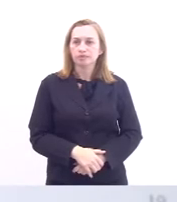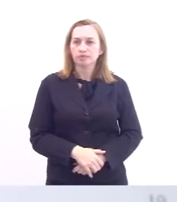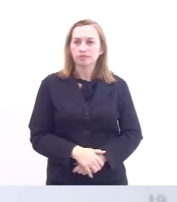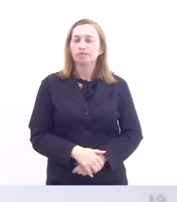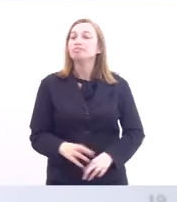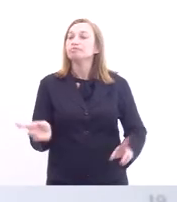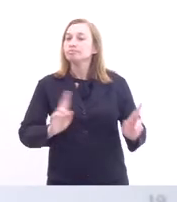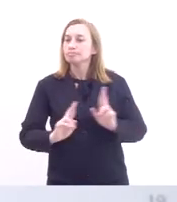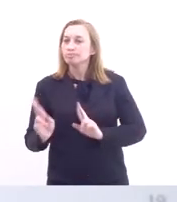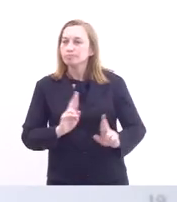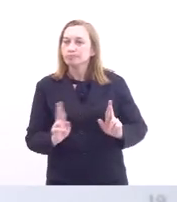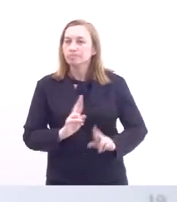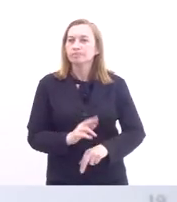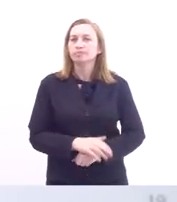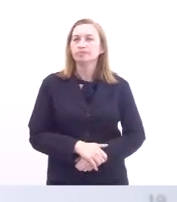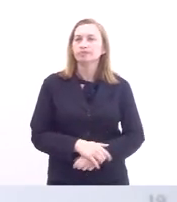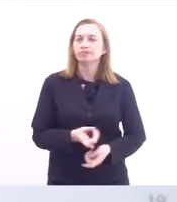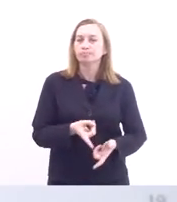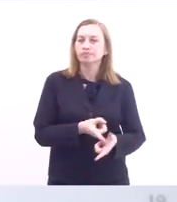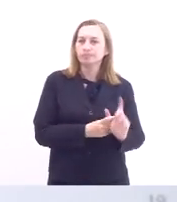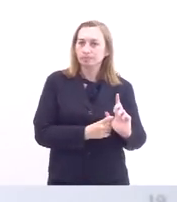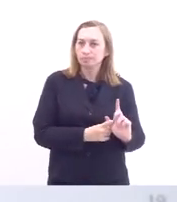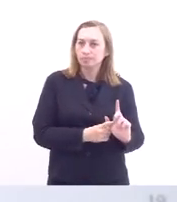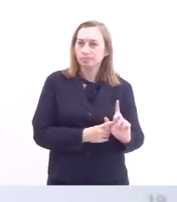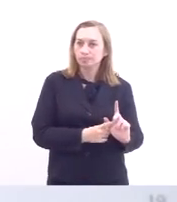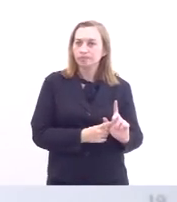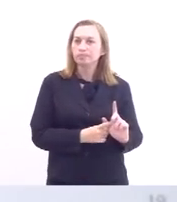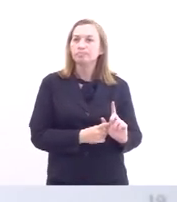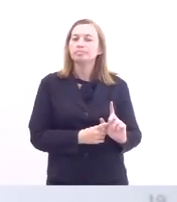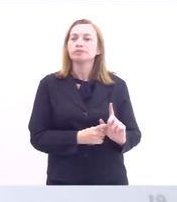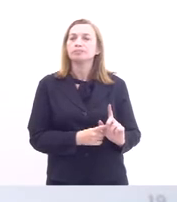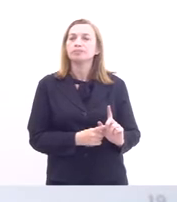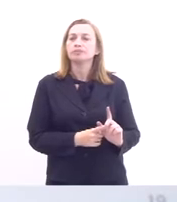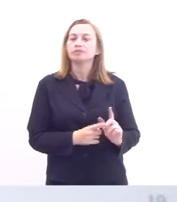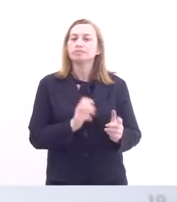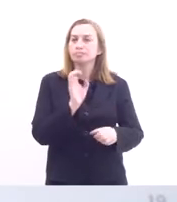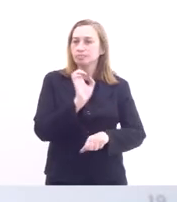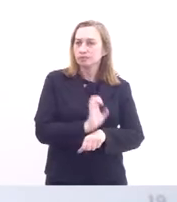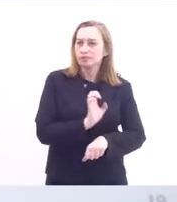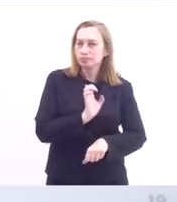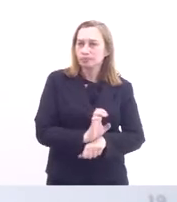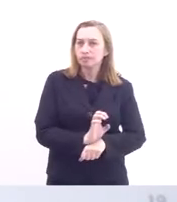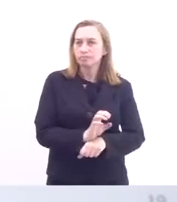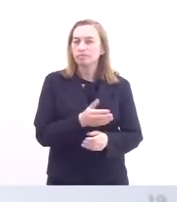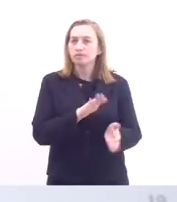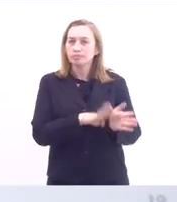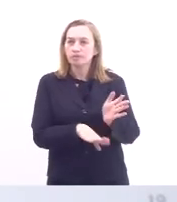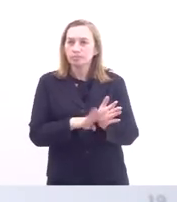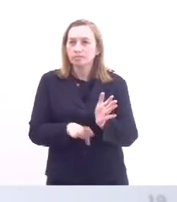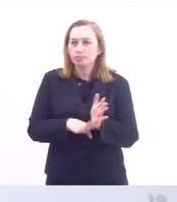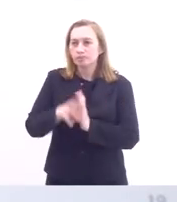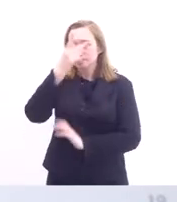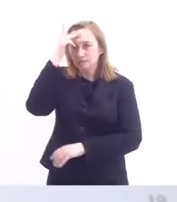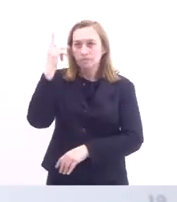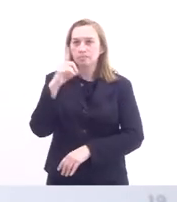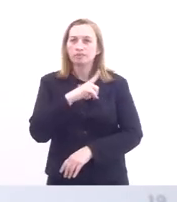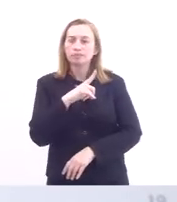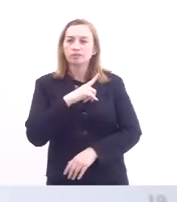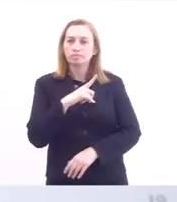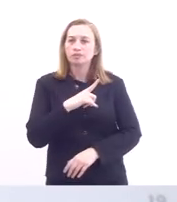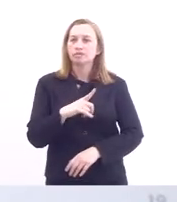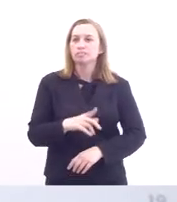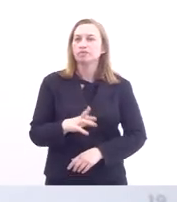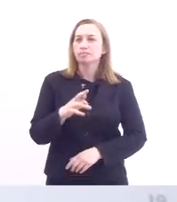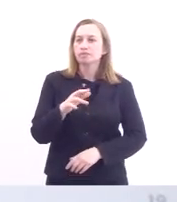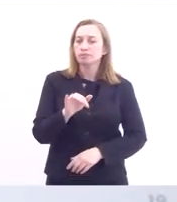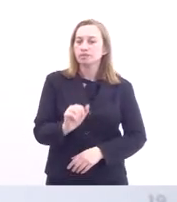Com relação à dívida consolidada líquida do Estado e à despesa com o pessoal, a gente tem uma receita